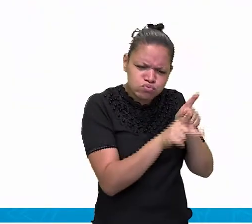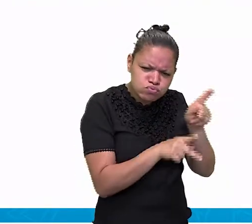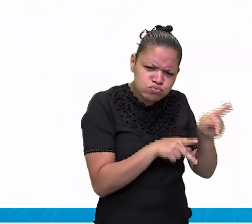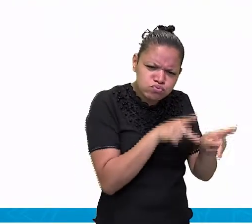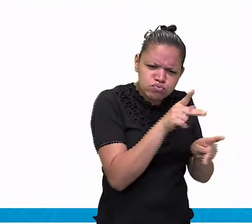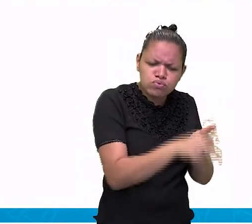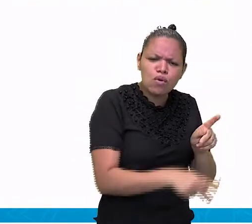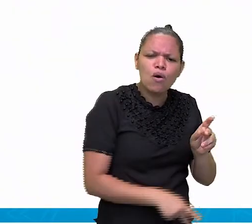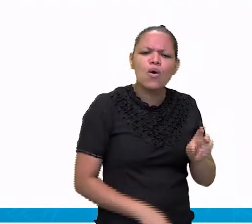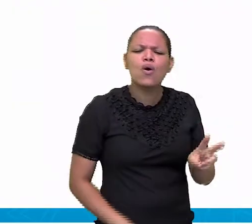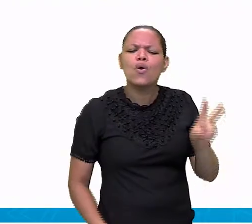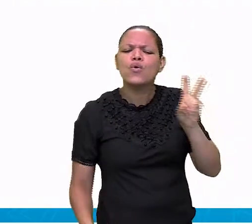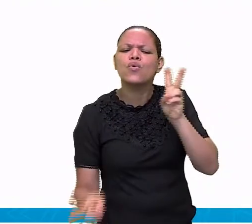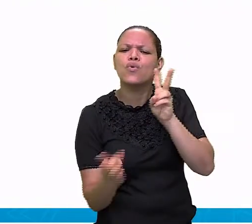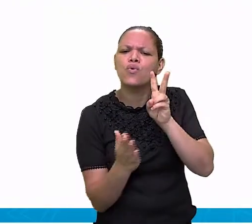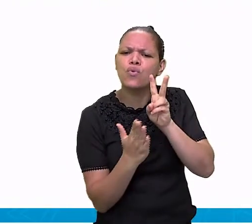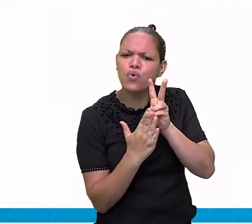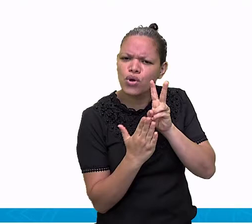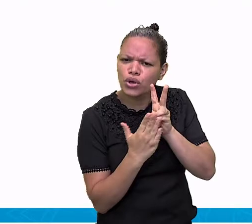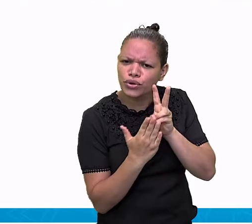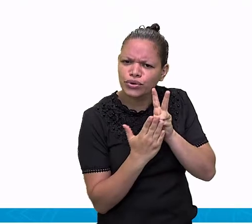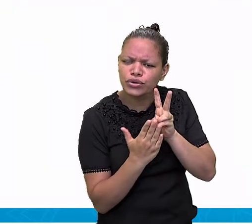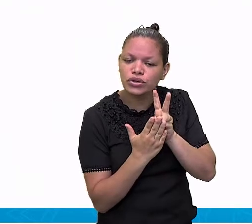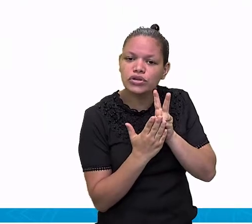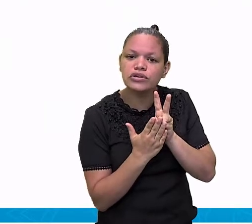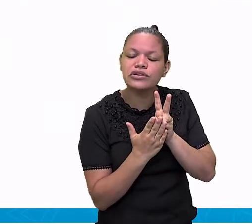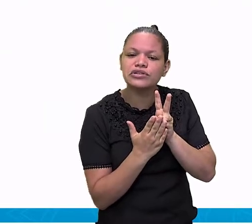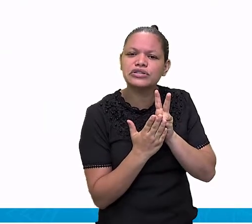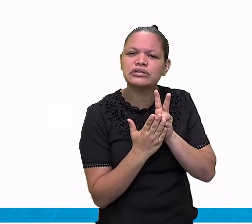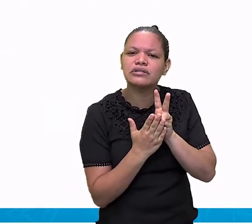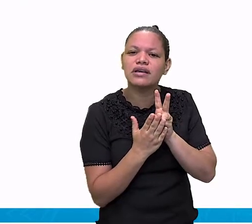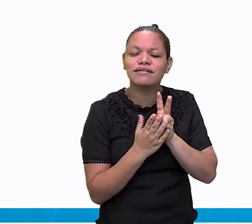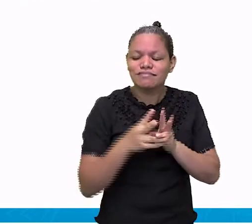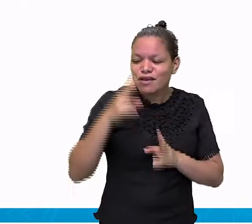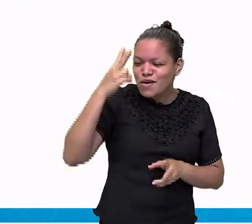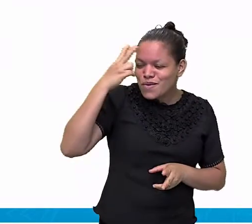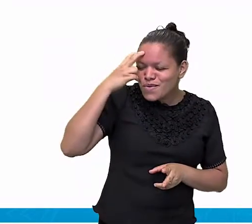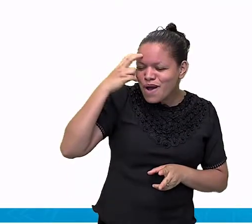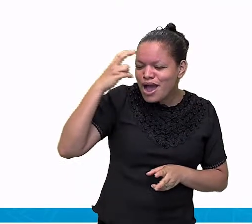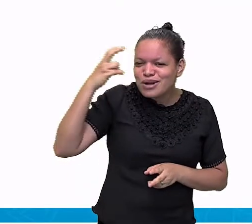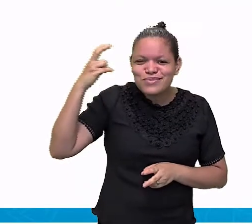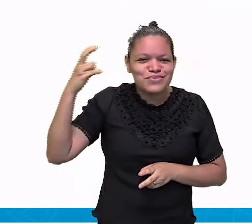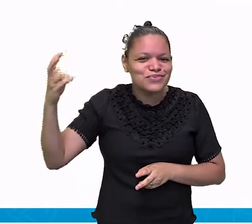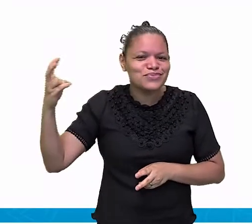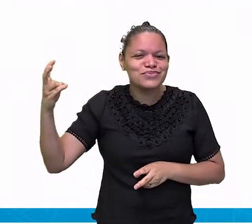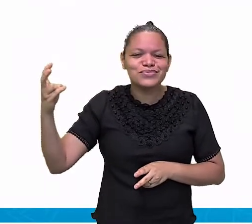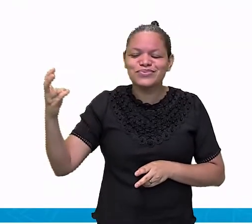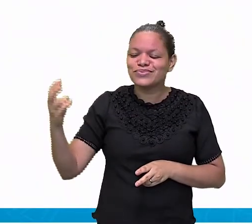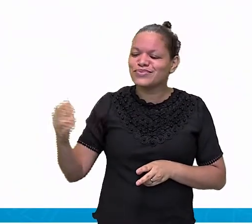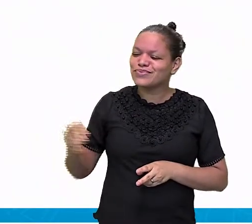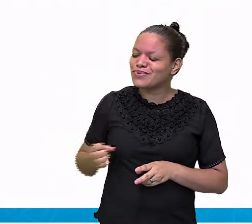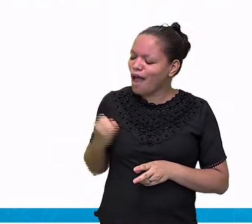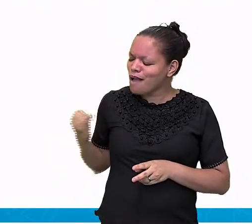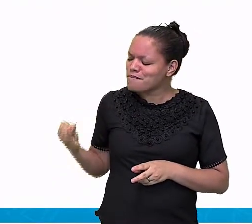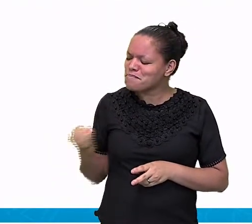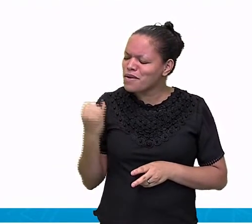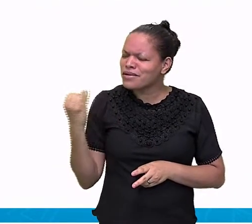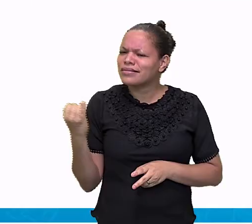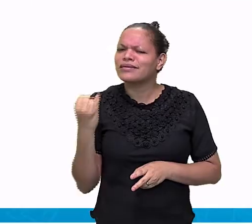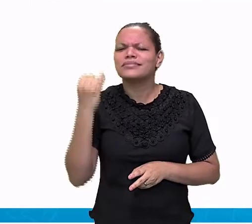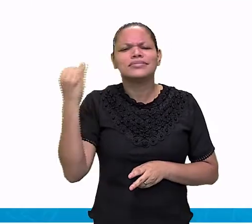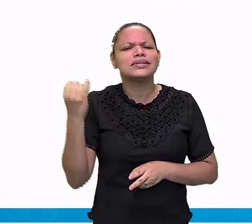cultura indígena? Muito rica, sobre as diversidades da terra, sobre como cultivar e